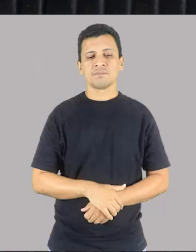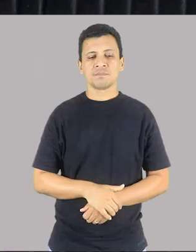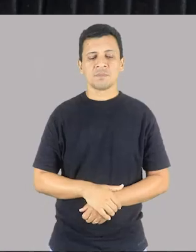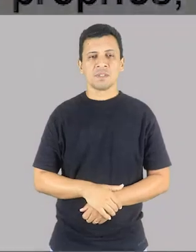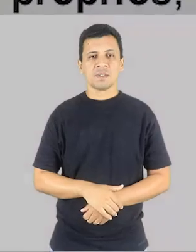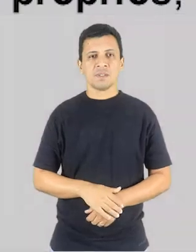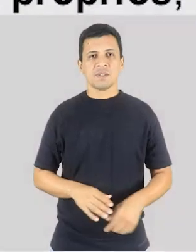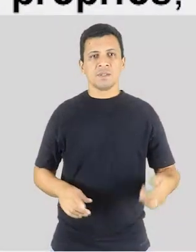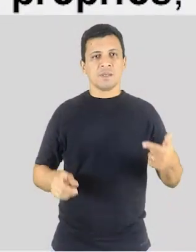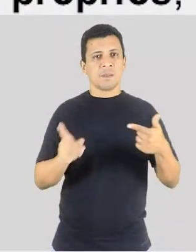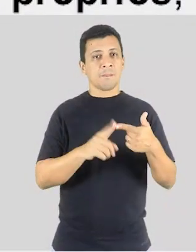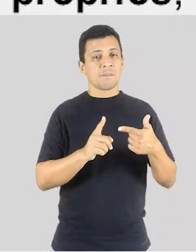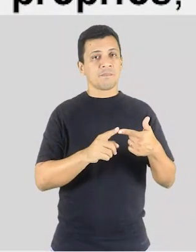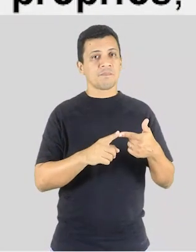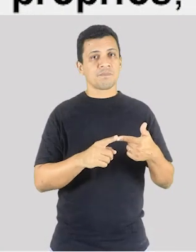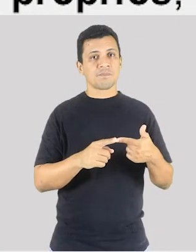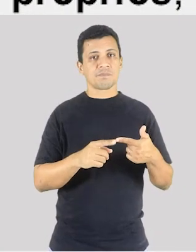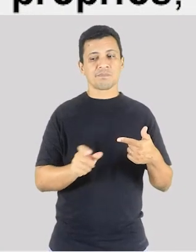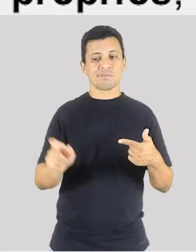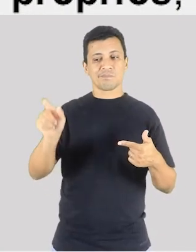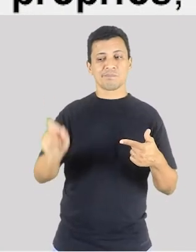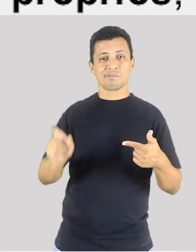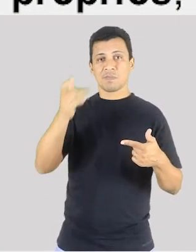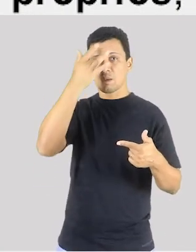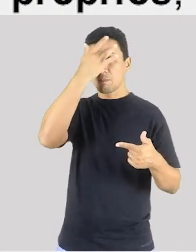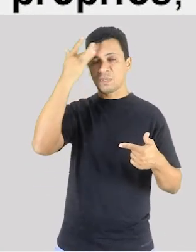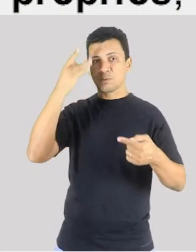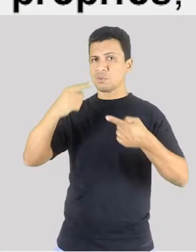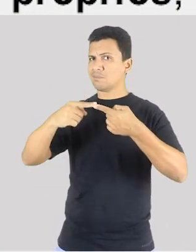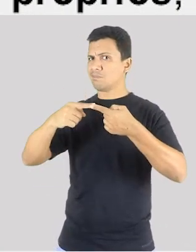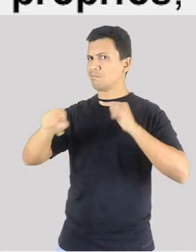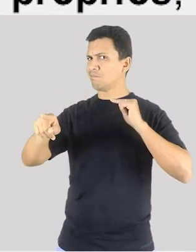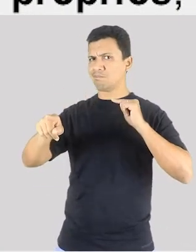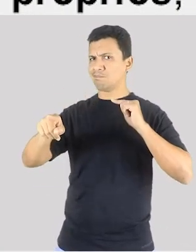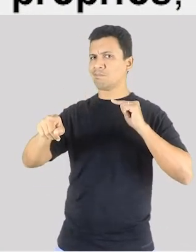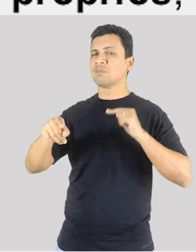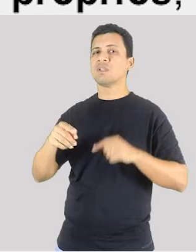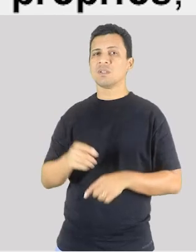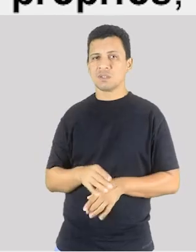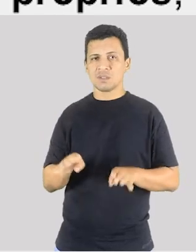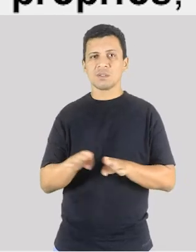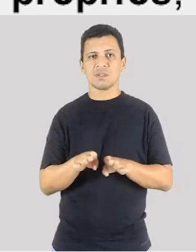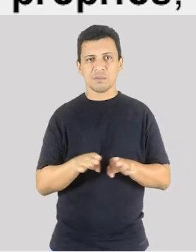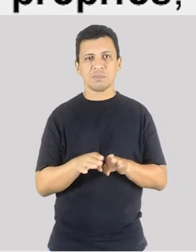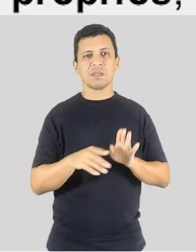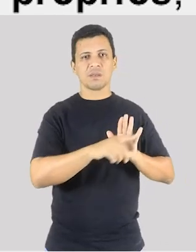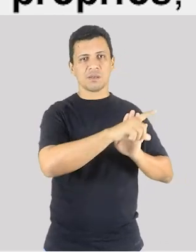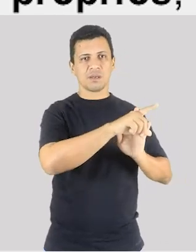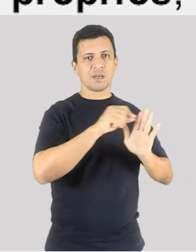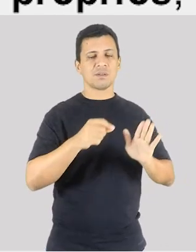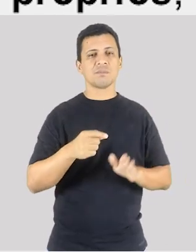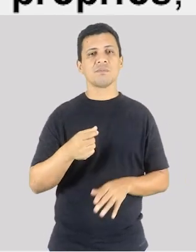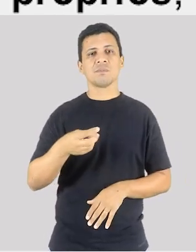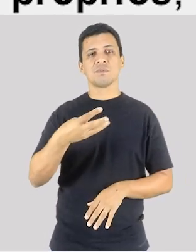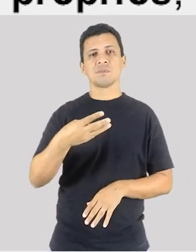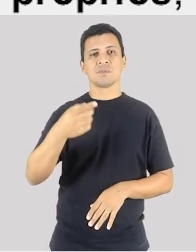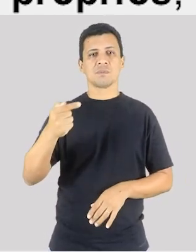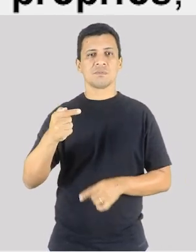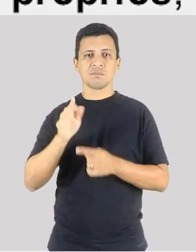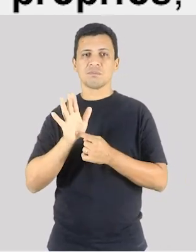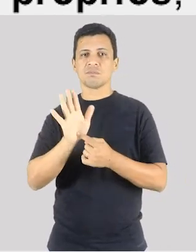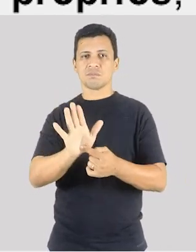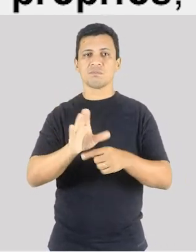5 de outubro de 88. Essas exceções, no entanto, elas não podem ser arbitrárias, elas devem seguir os ritos já descritos na